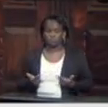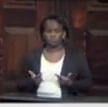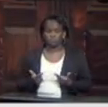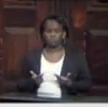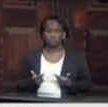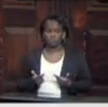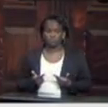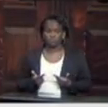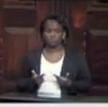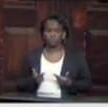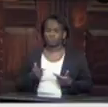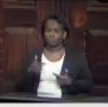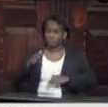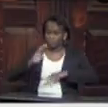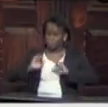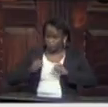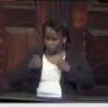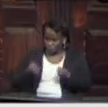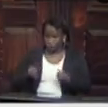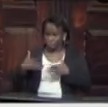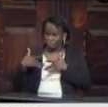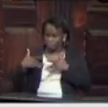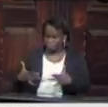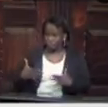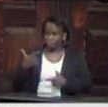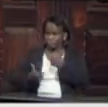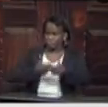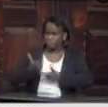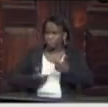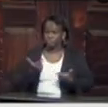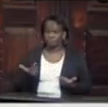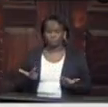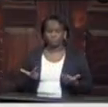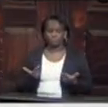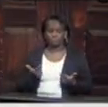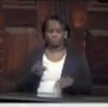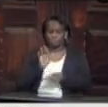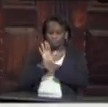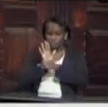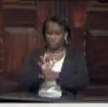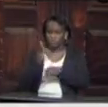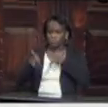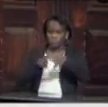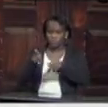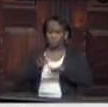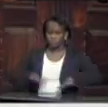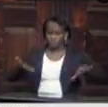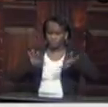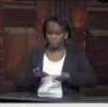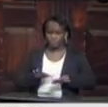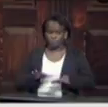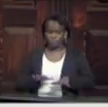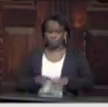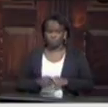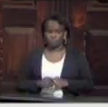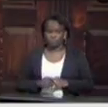trabalho, a sua dedicação em prol da população.